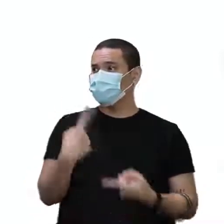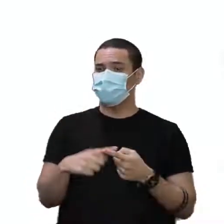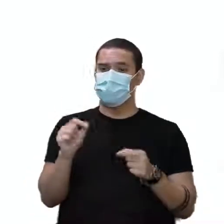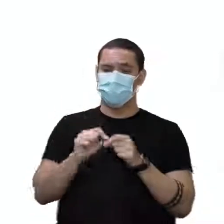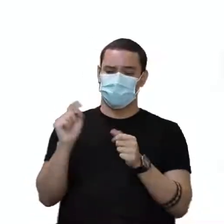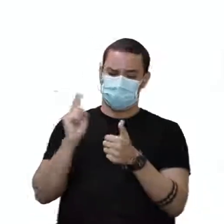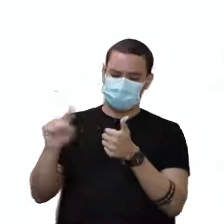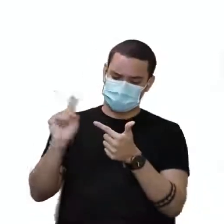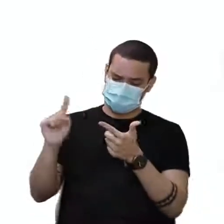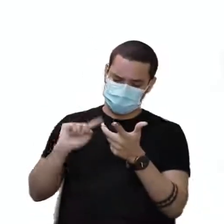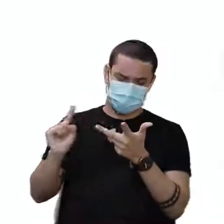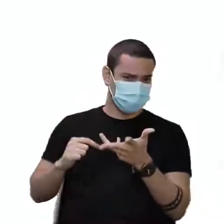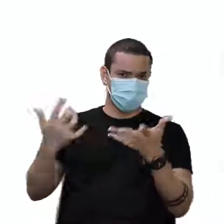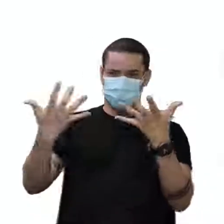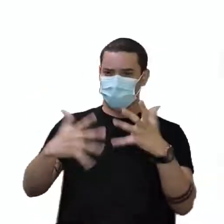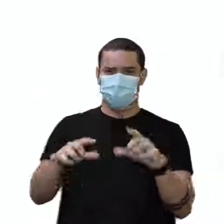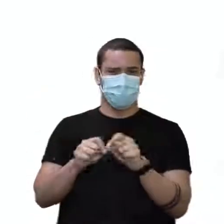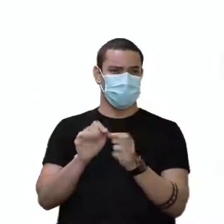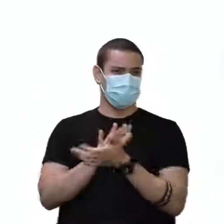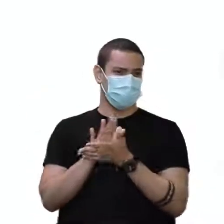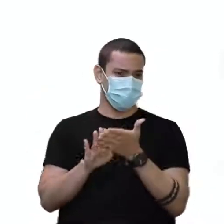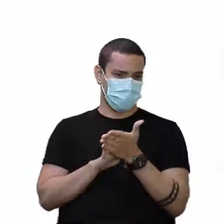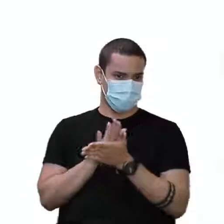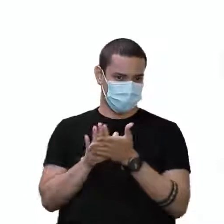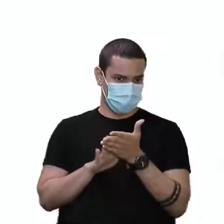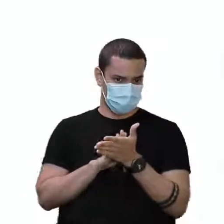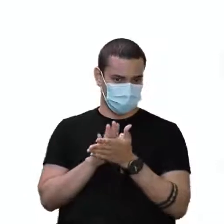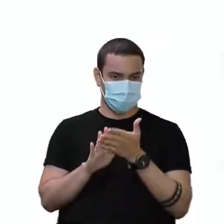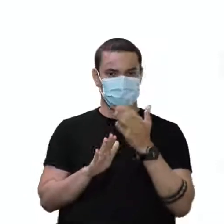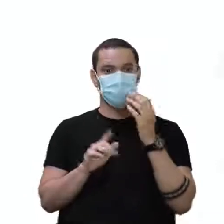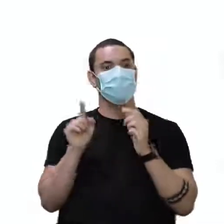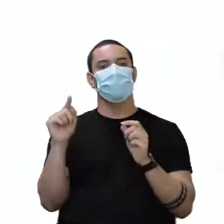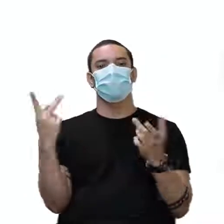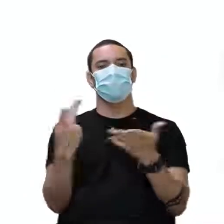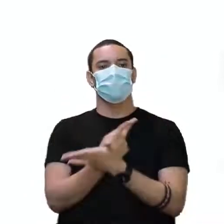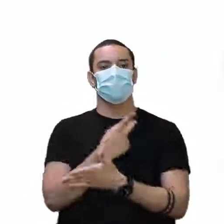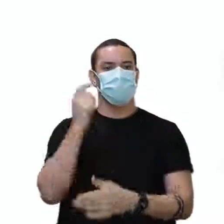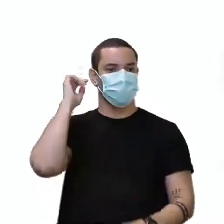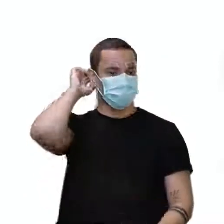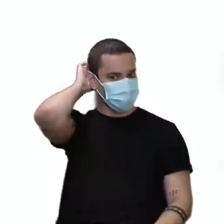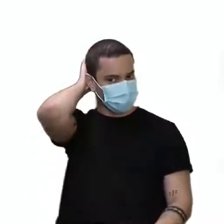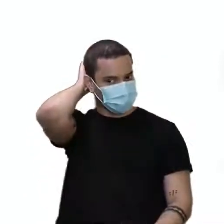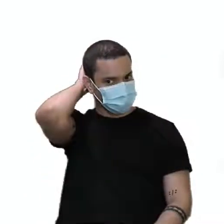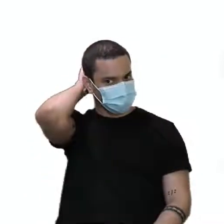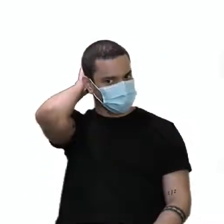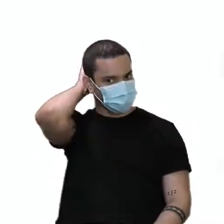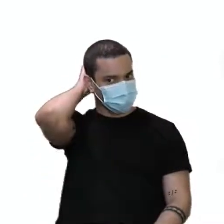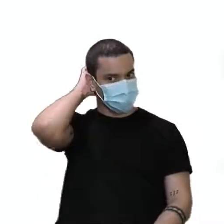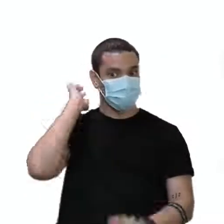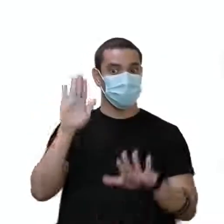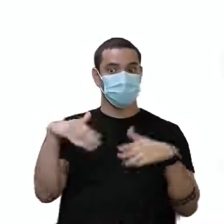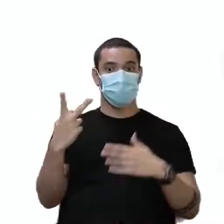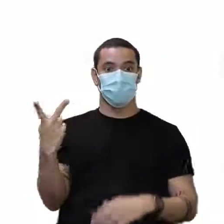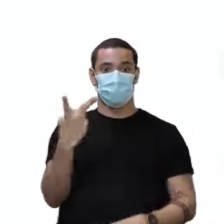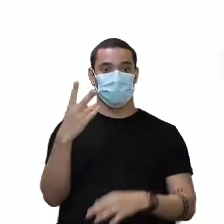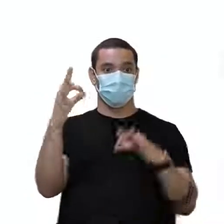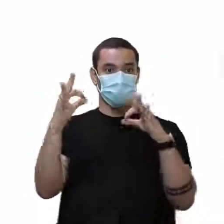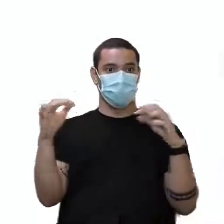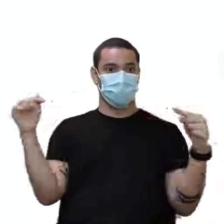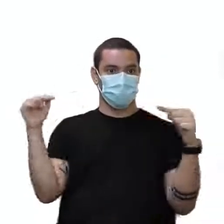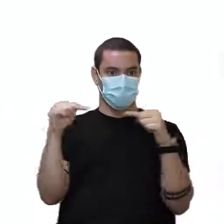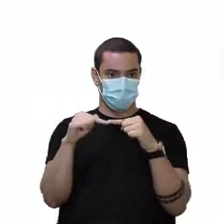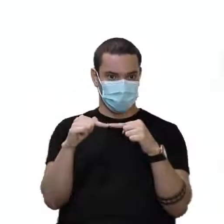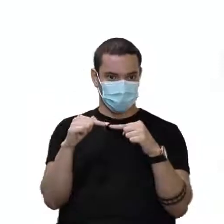coisa hoje e não irá fazer mais nada. E aí, nesse caso, como é que vai ser? Qual das duas você acha que seria correto? Usar o